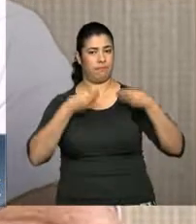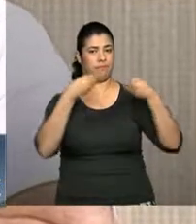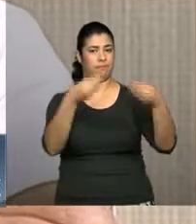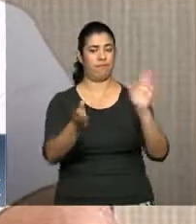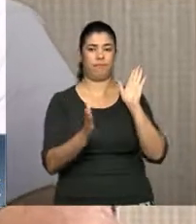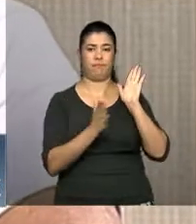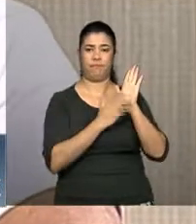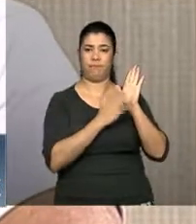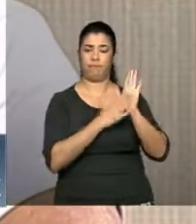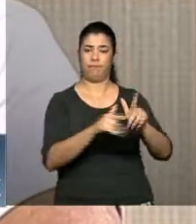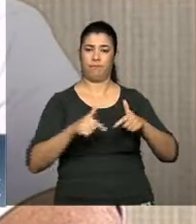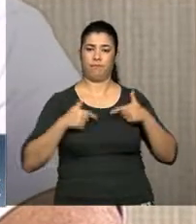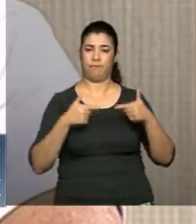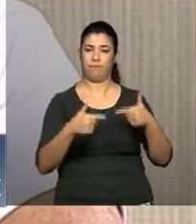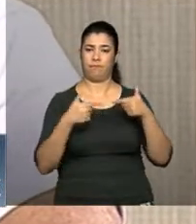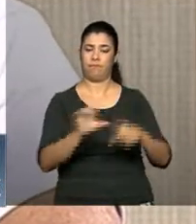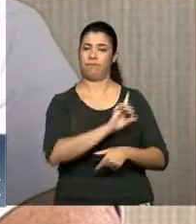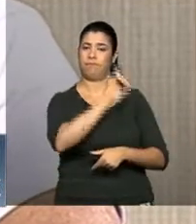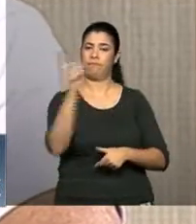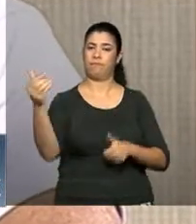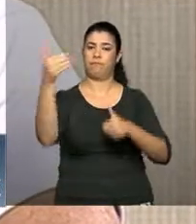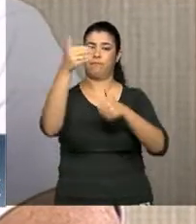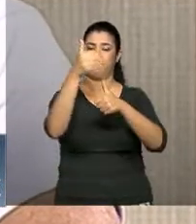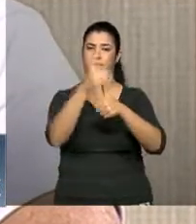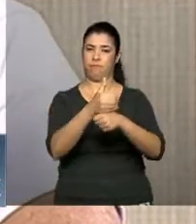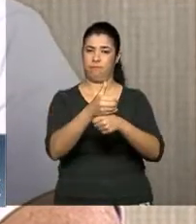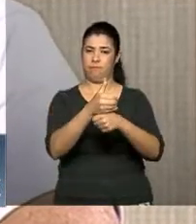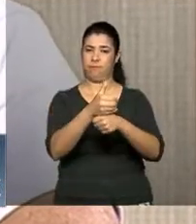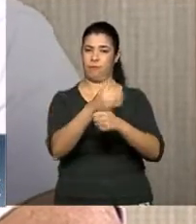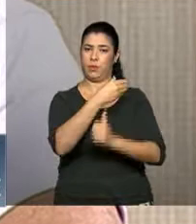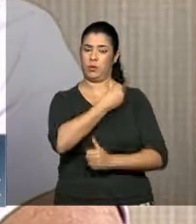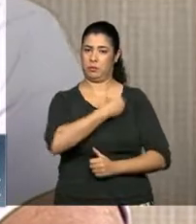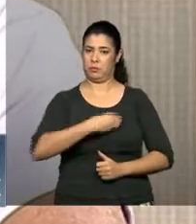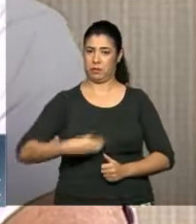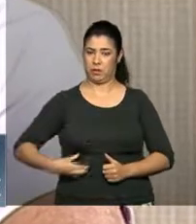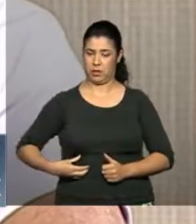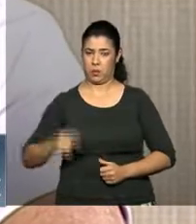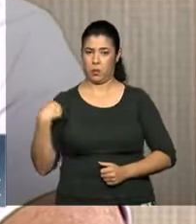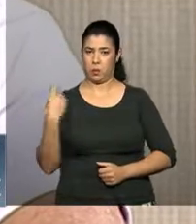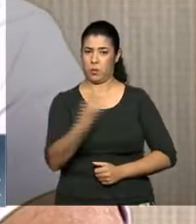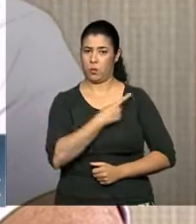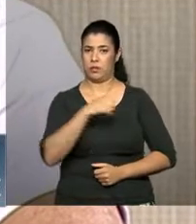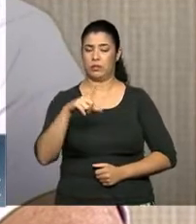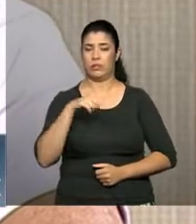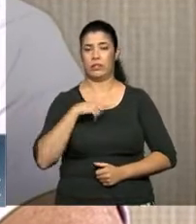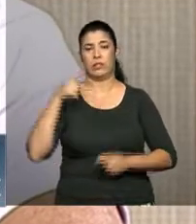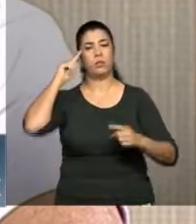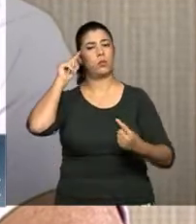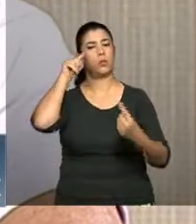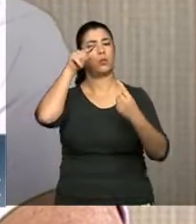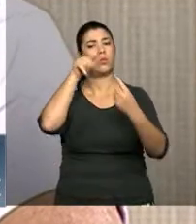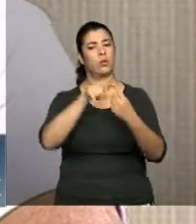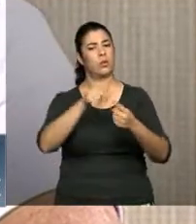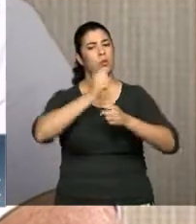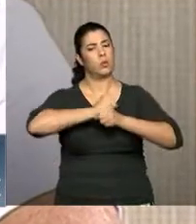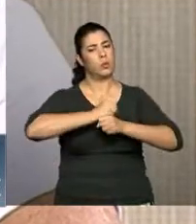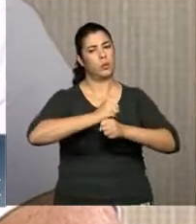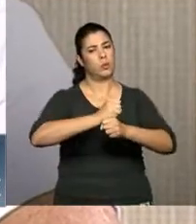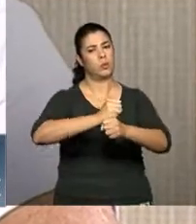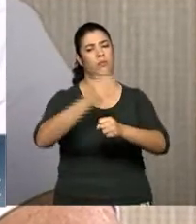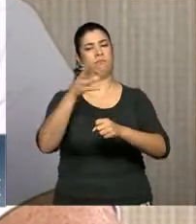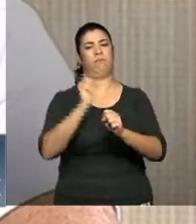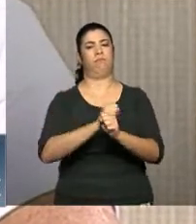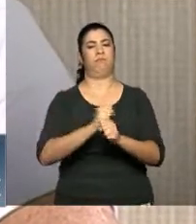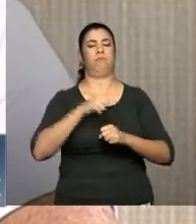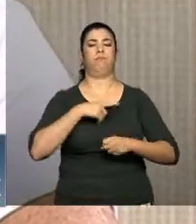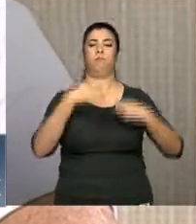dia da sua posse com o objetivo de todos nós de ao longo destes quatro anos